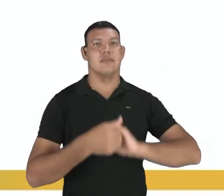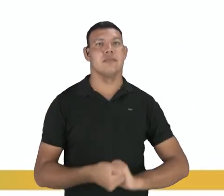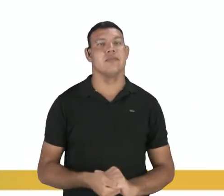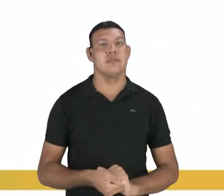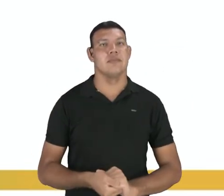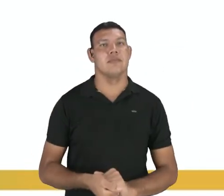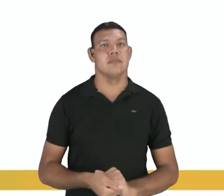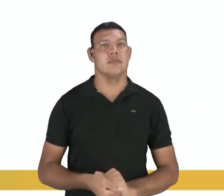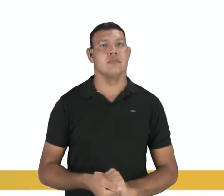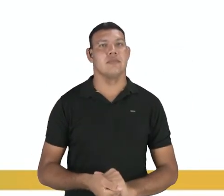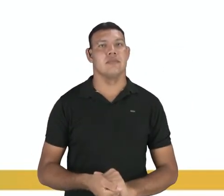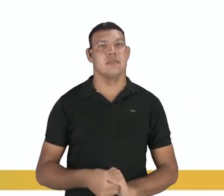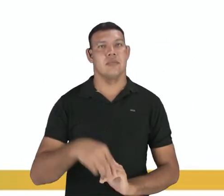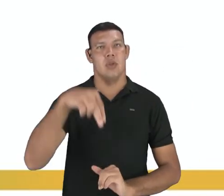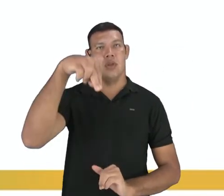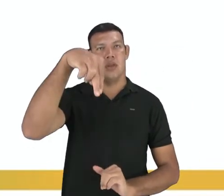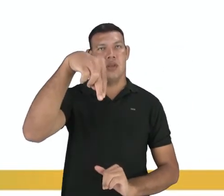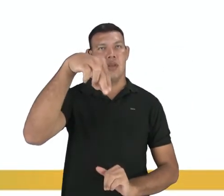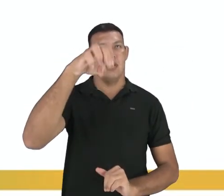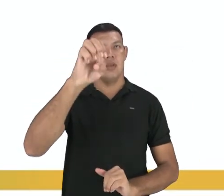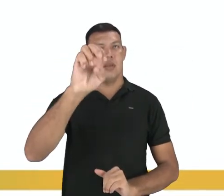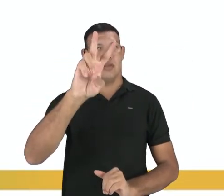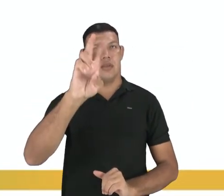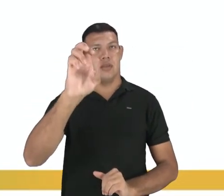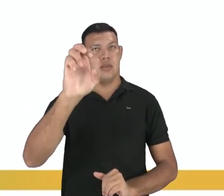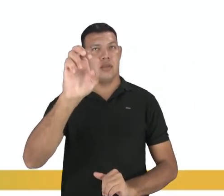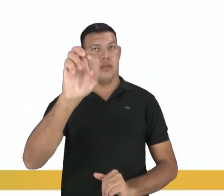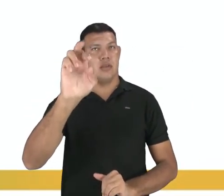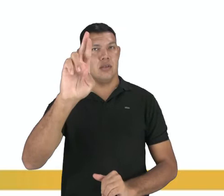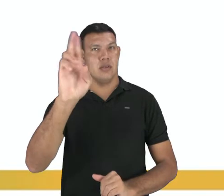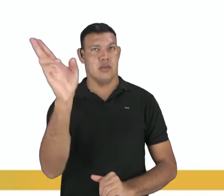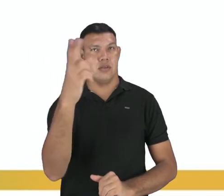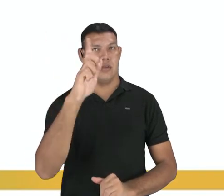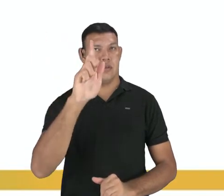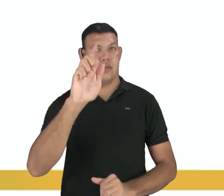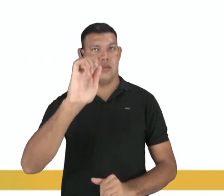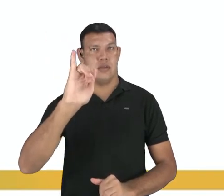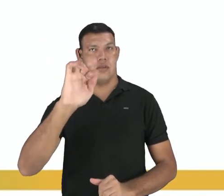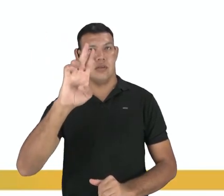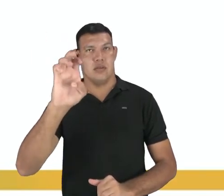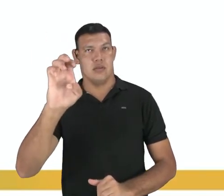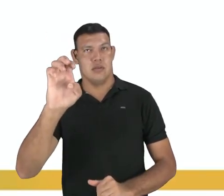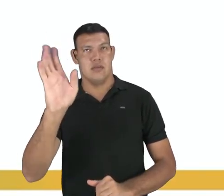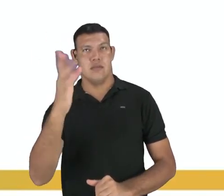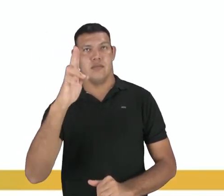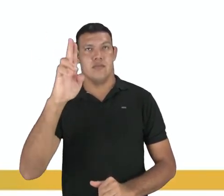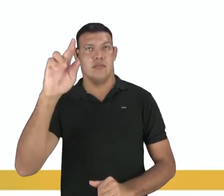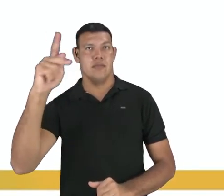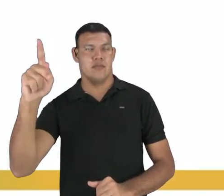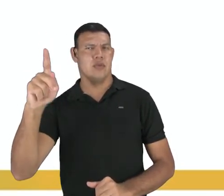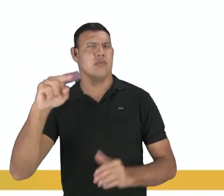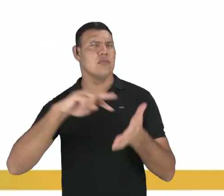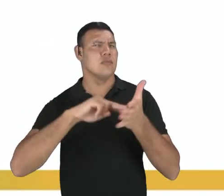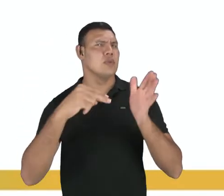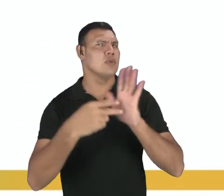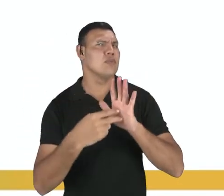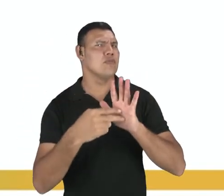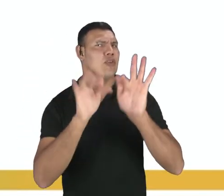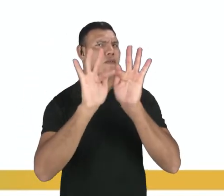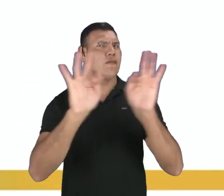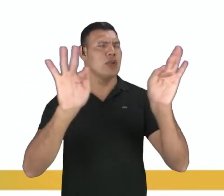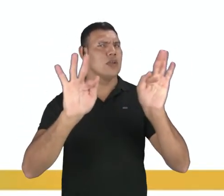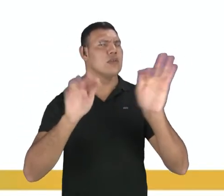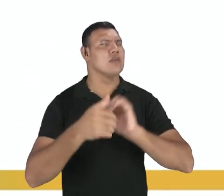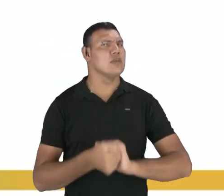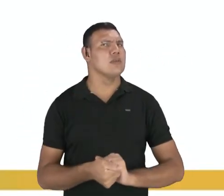letra A. Never give up. Never give up. O que significa never give